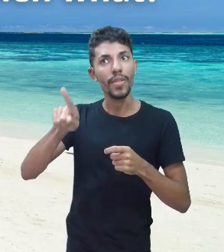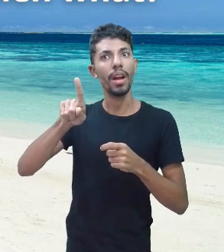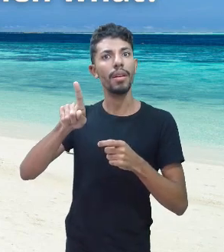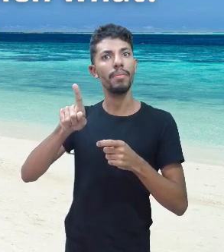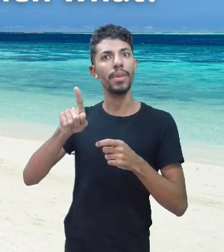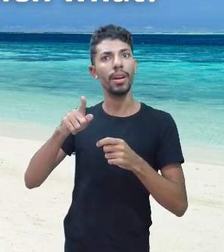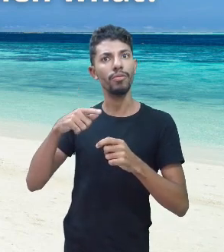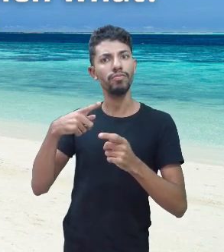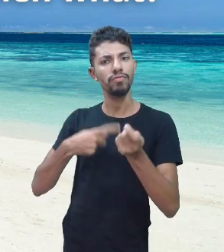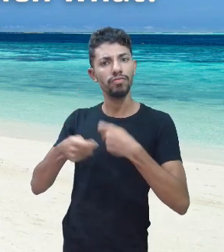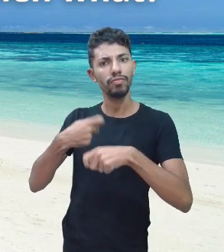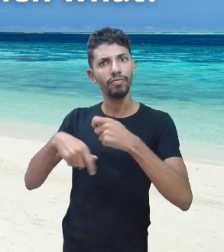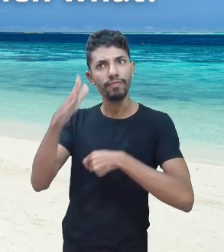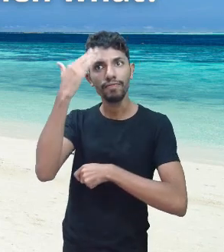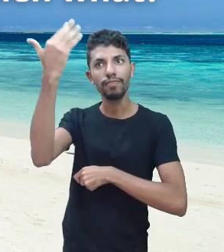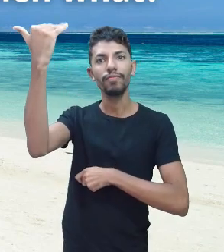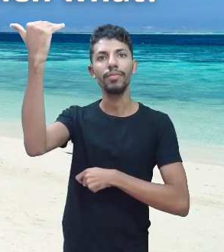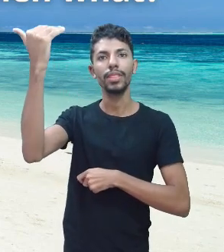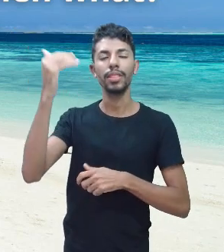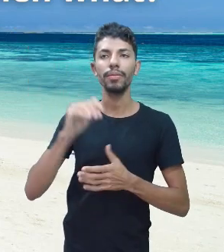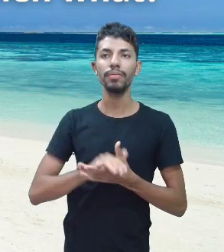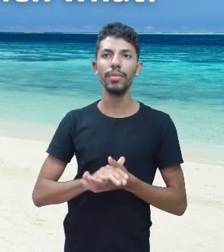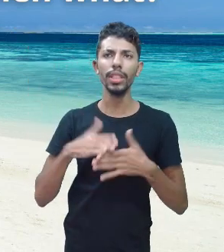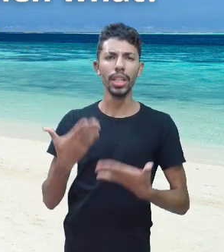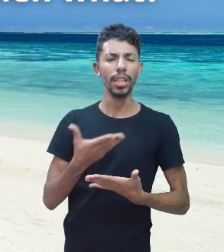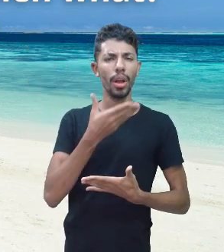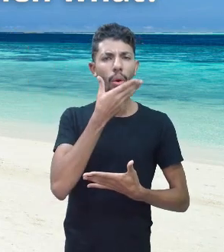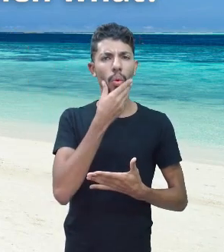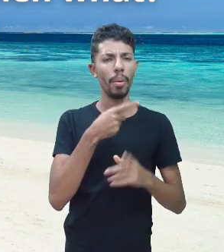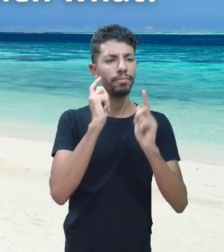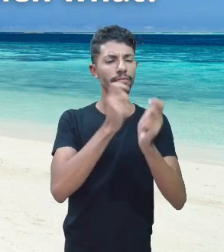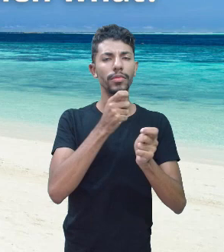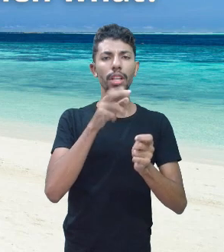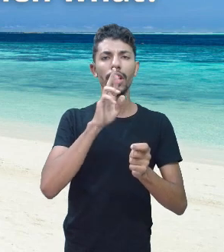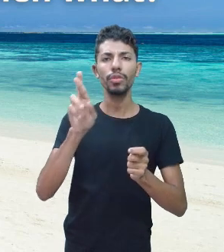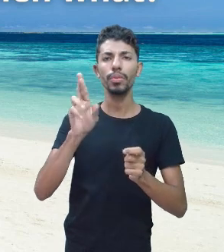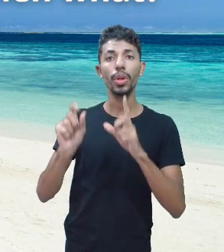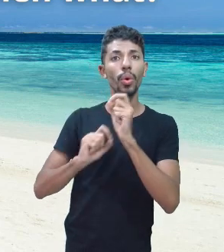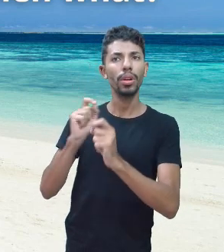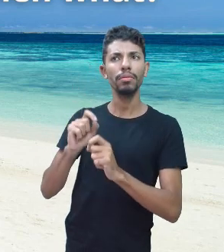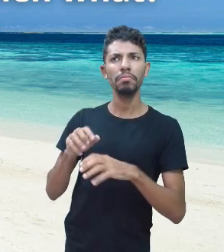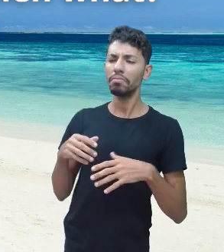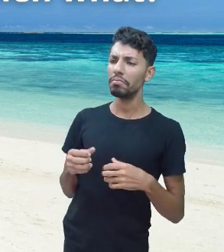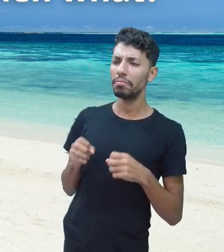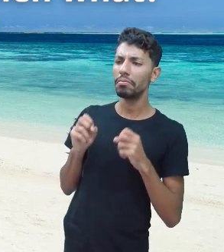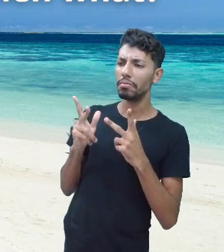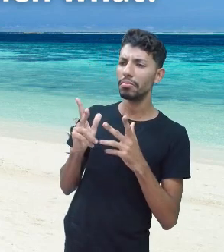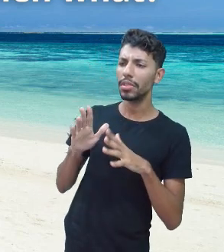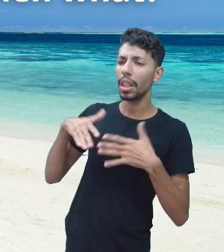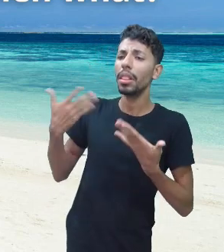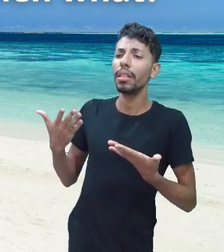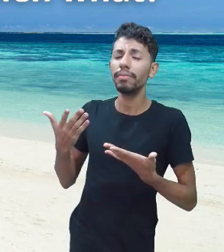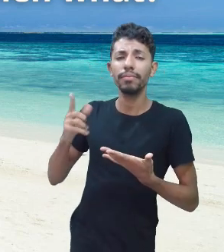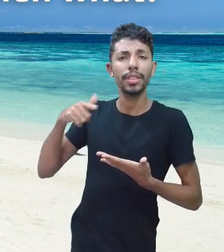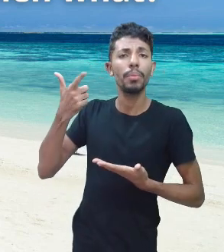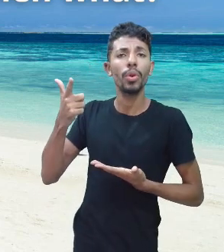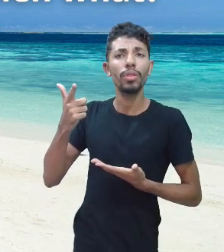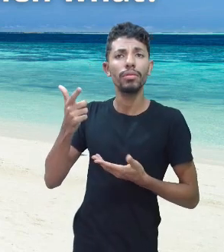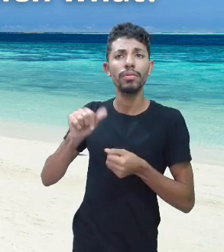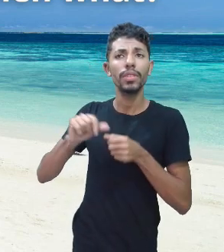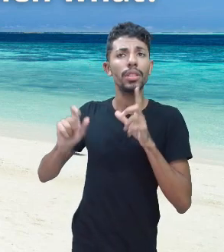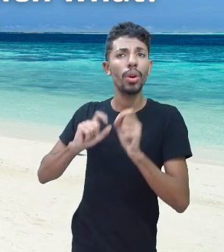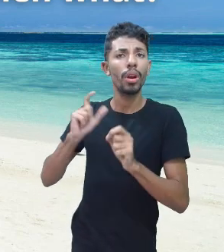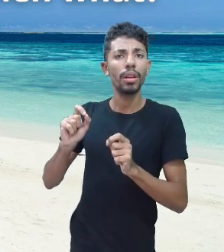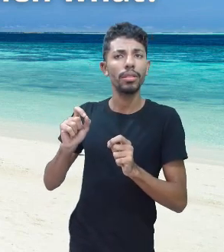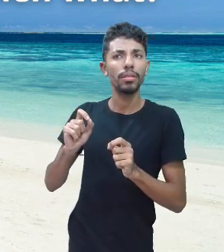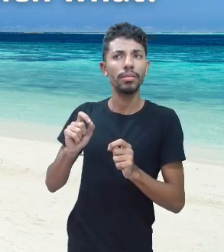negócio de sucesso. E aí ele respondeu para esse homem de negócios, tá, e daí? E depois? O que é que tem?